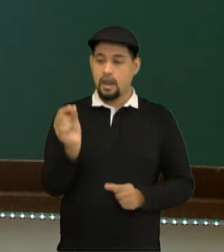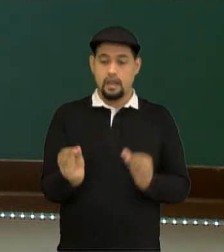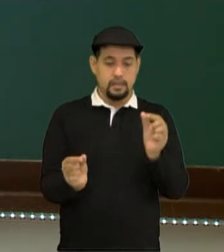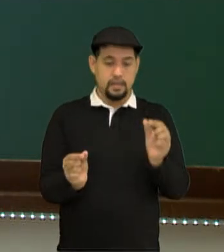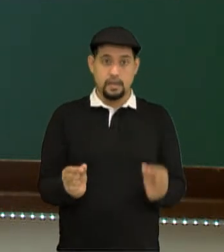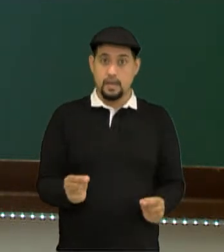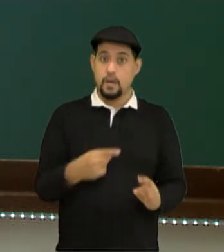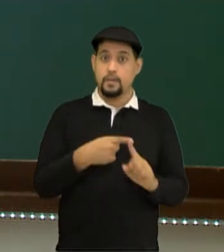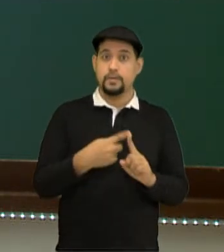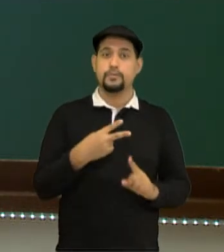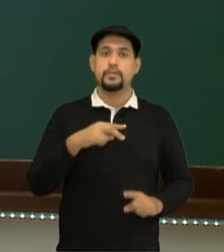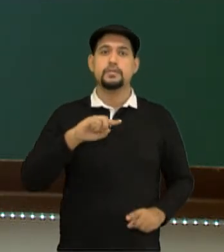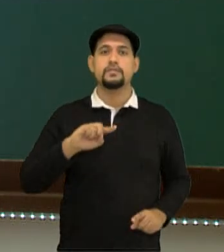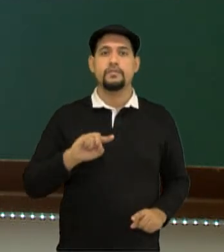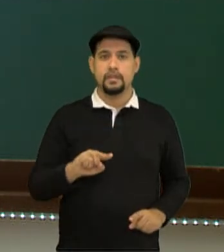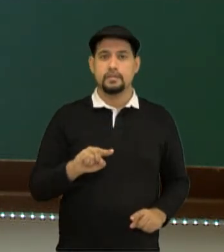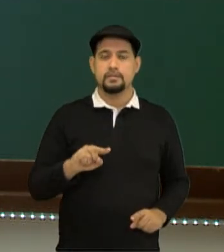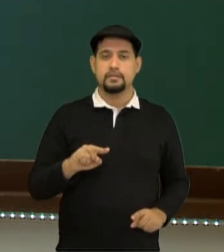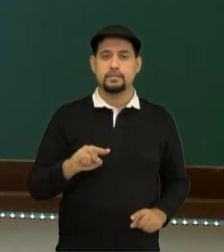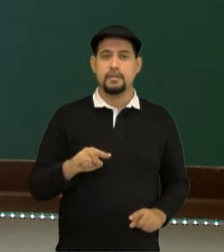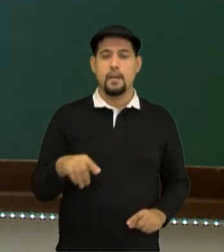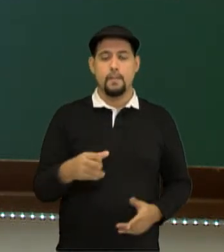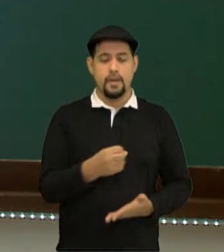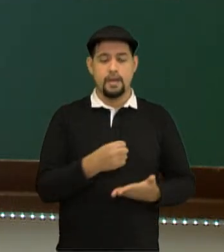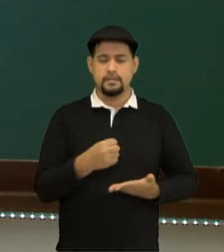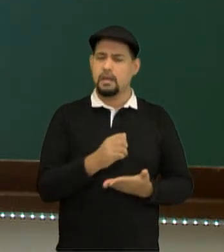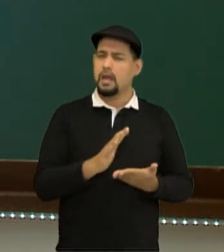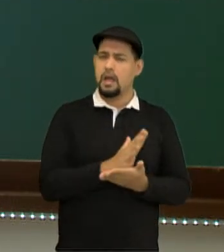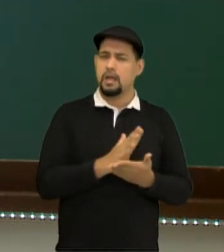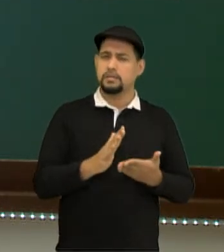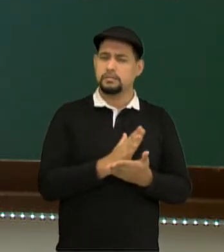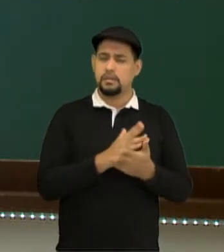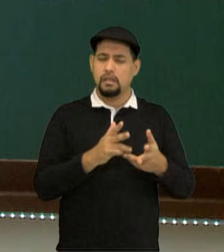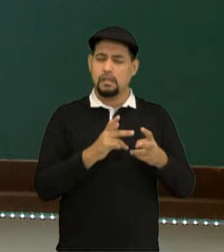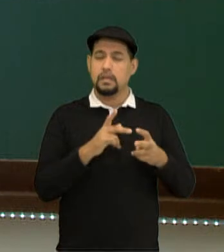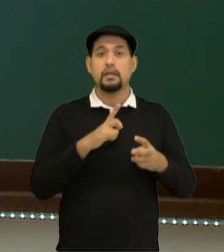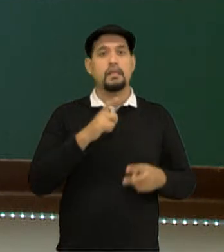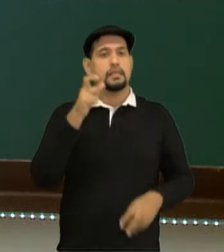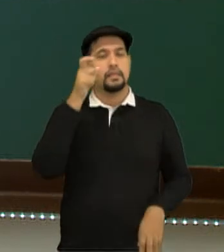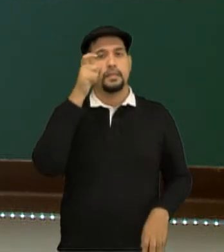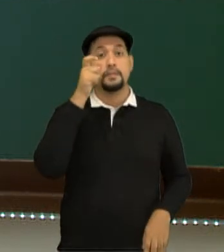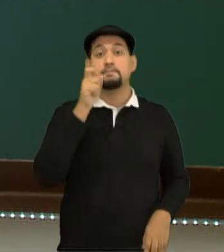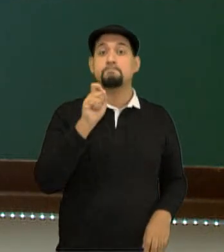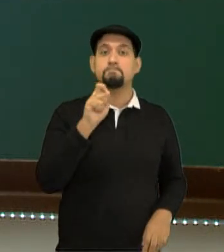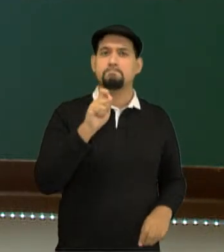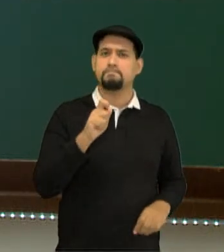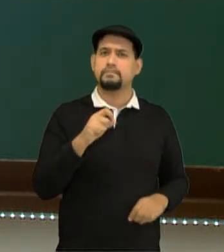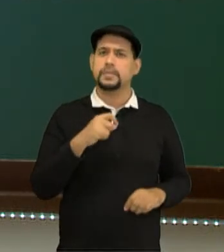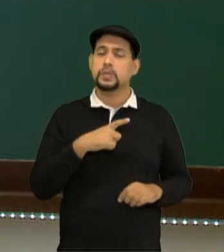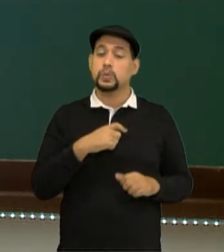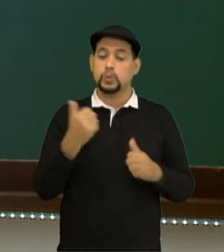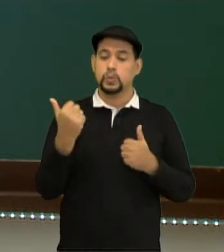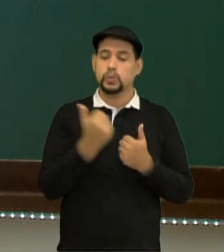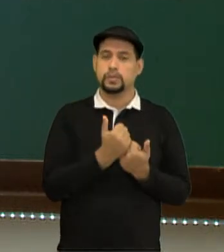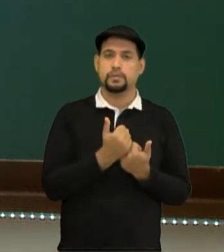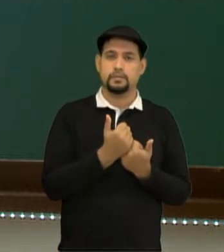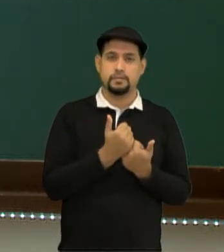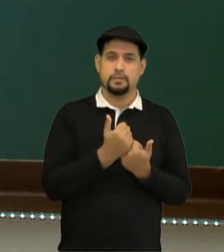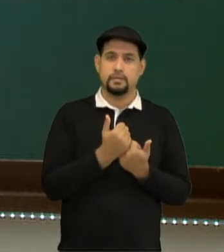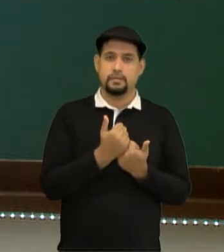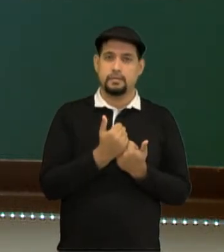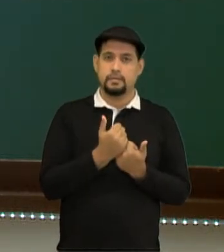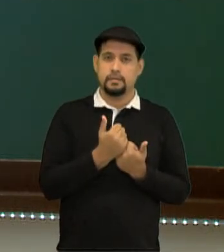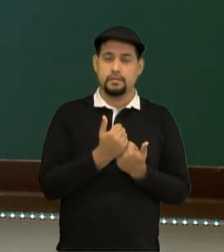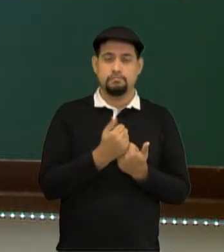2 vezes a área da base. Em alguns problemas fica muito interessante eu substituir